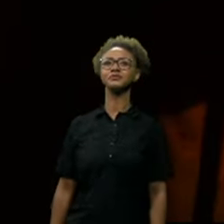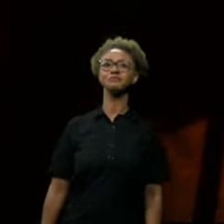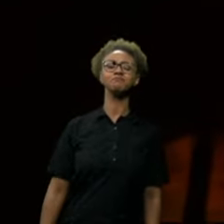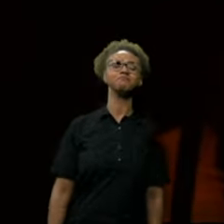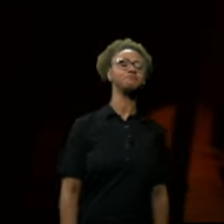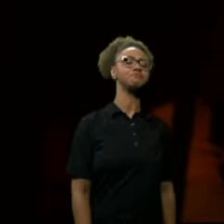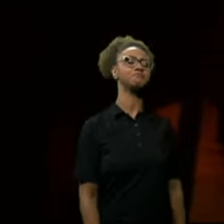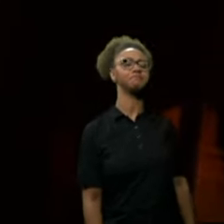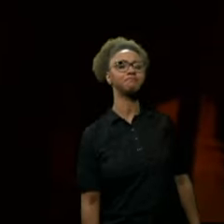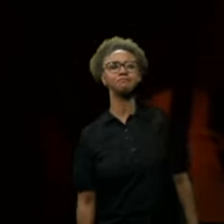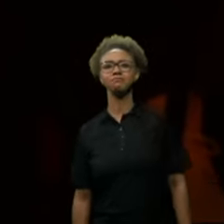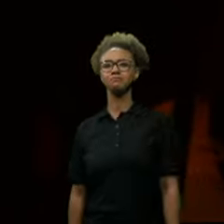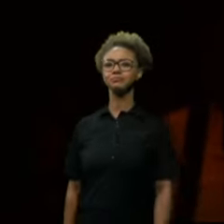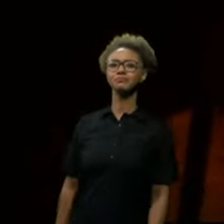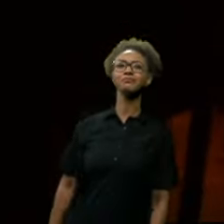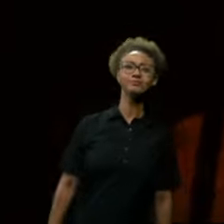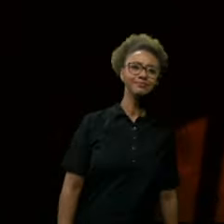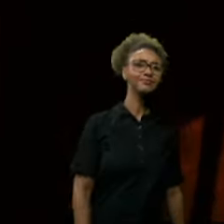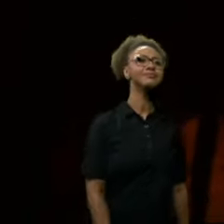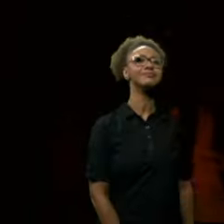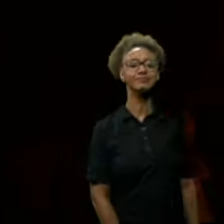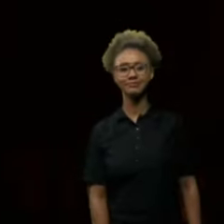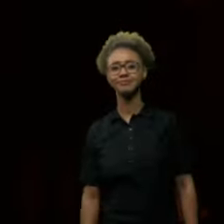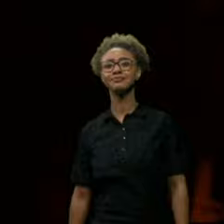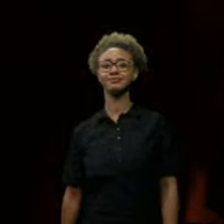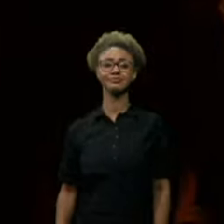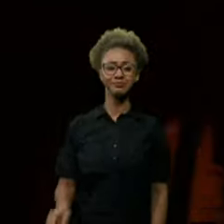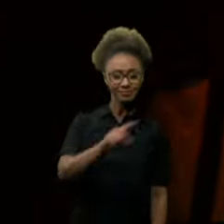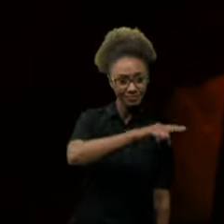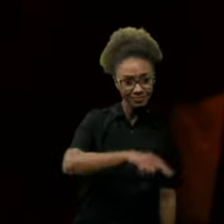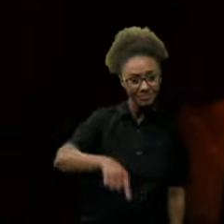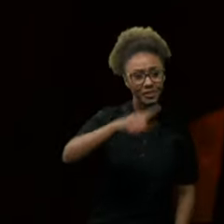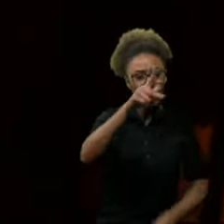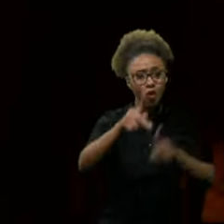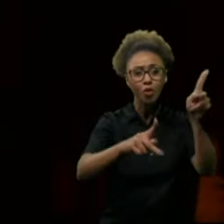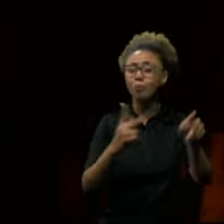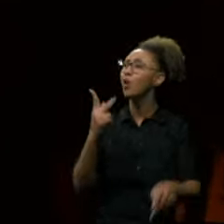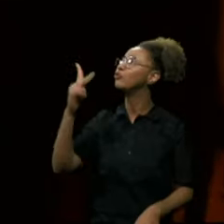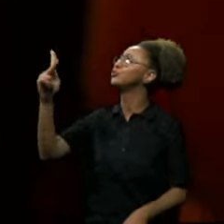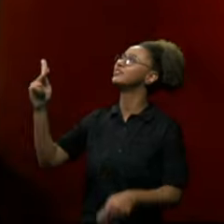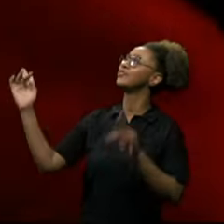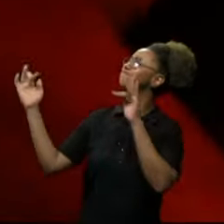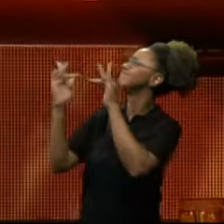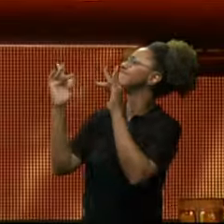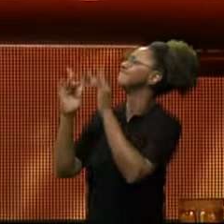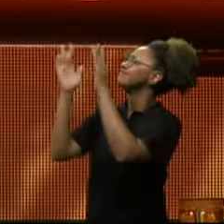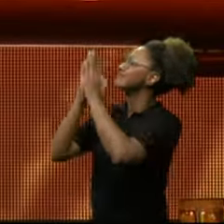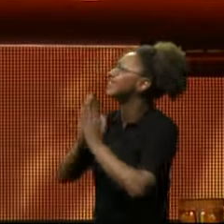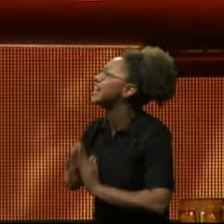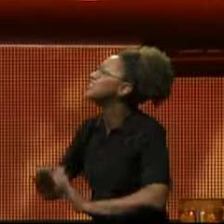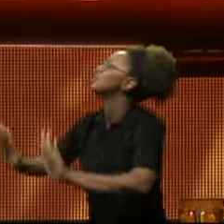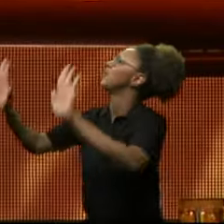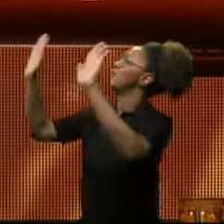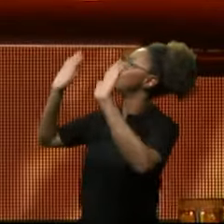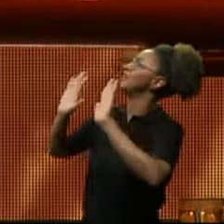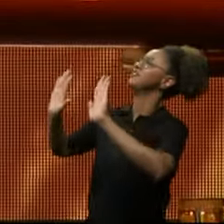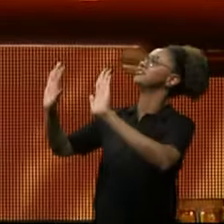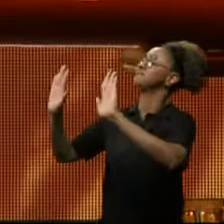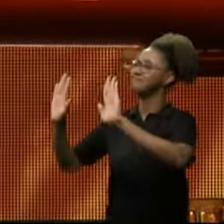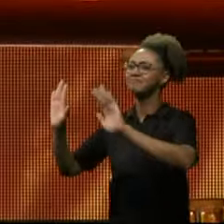E se eu fosse buscar o seu corpo te adora